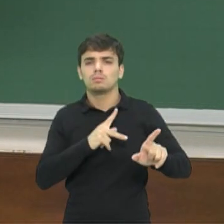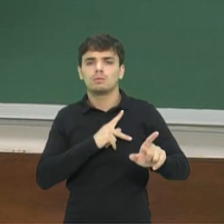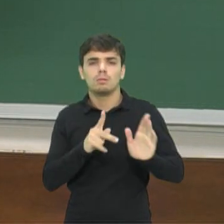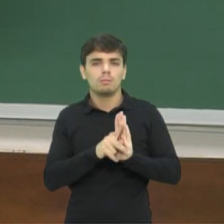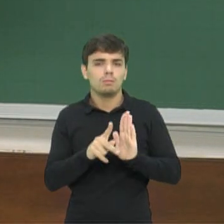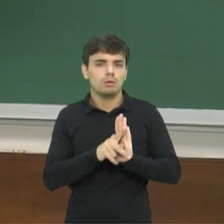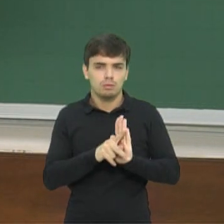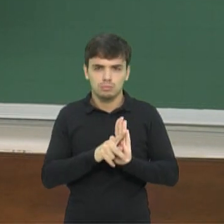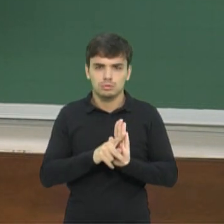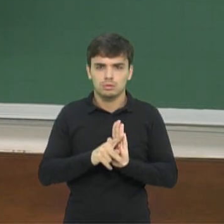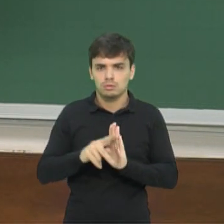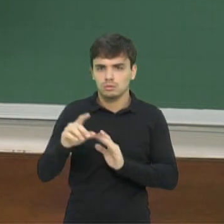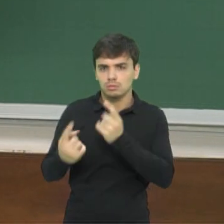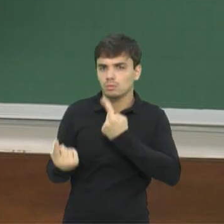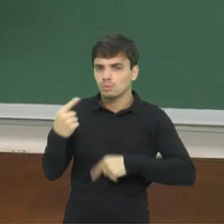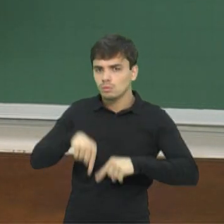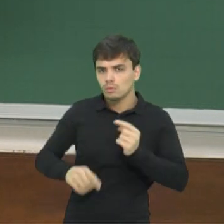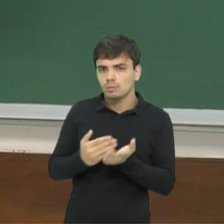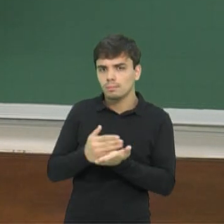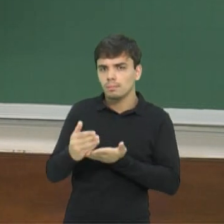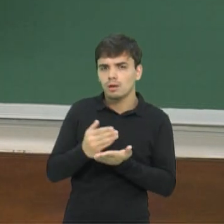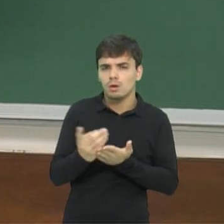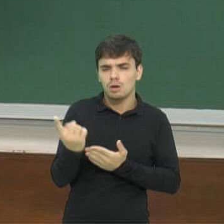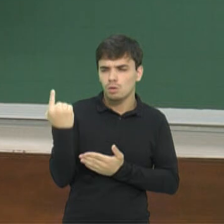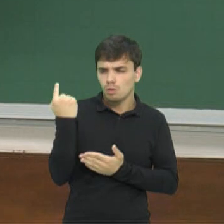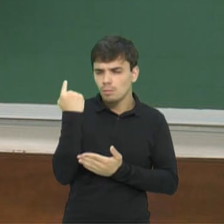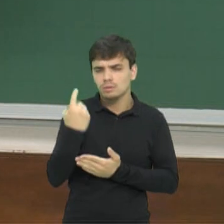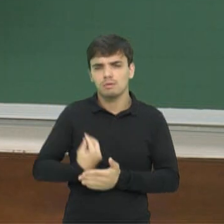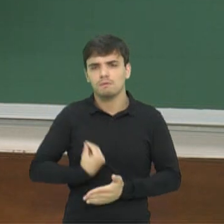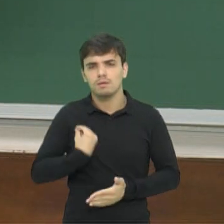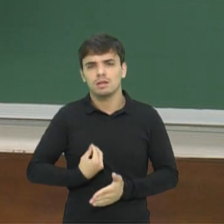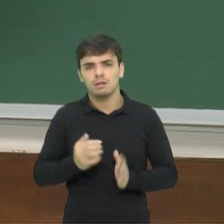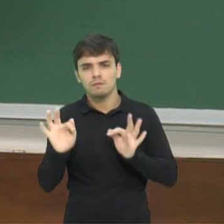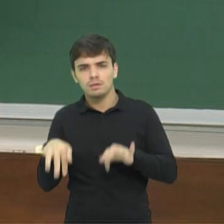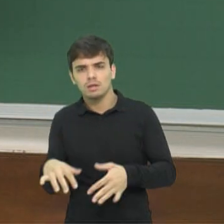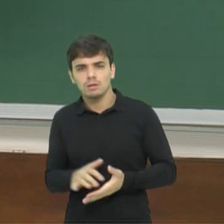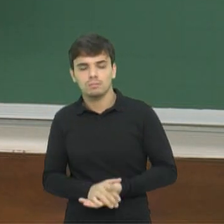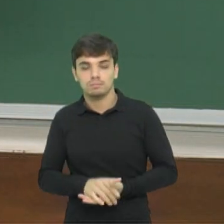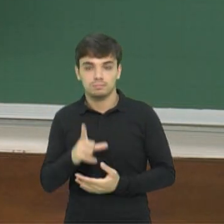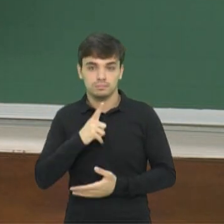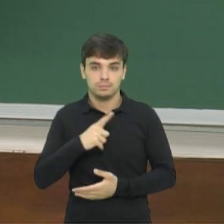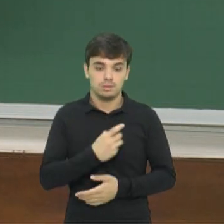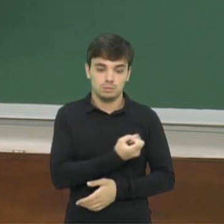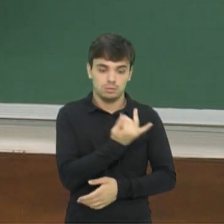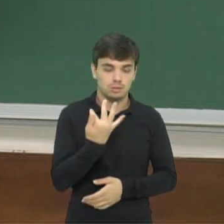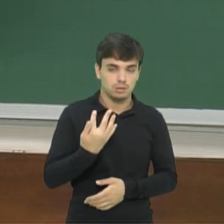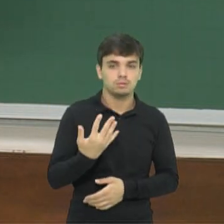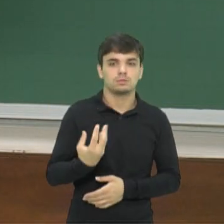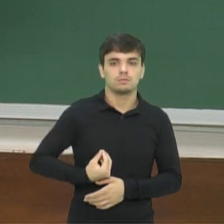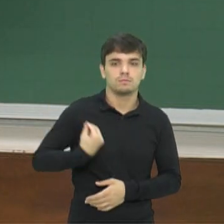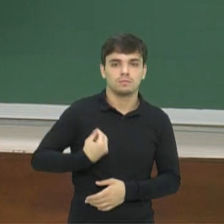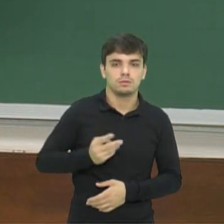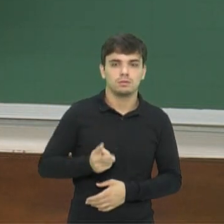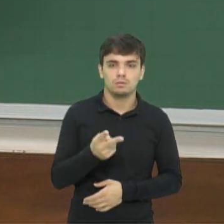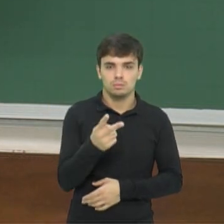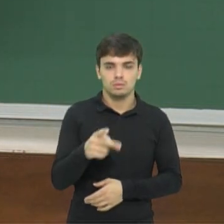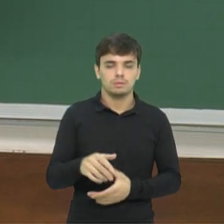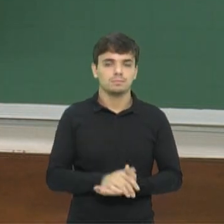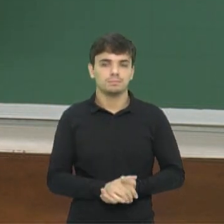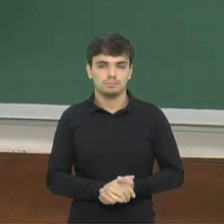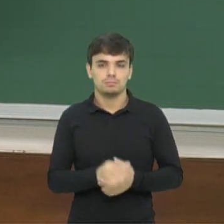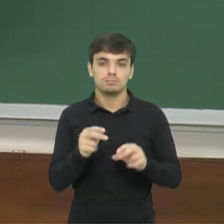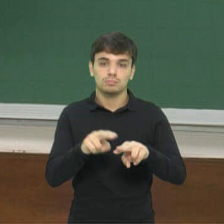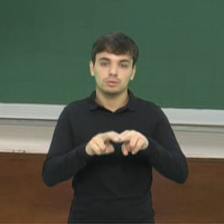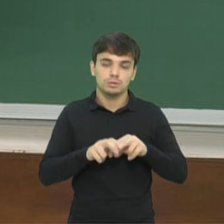é muito maior lá no começo da vida do que no final? Então, aqui está mostrando o número de sobreviventes e tempo máximo de vida. Então, na curva 1, a gente tem muito